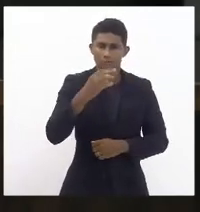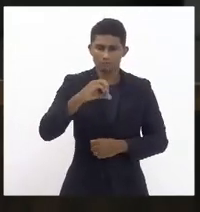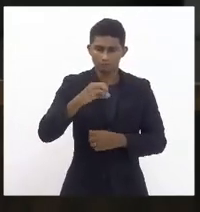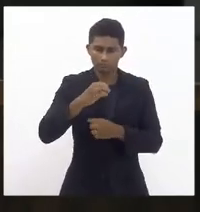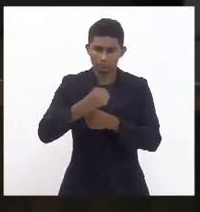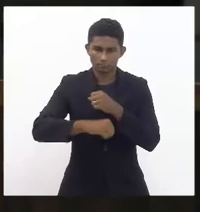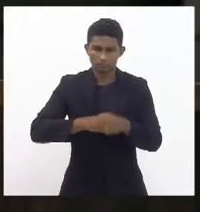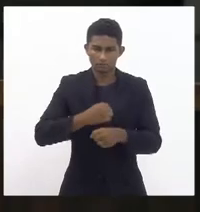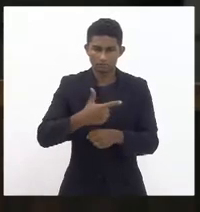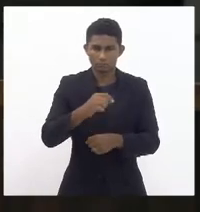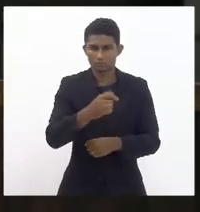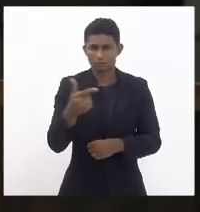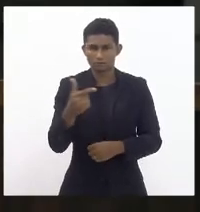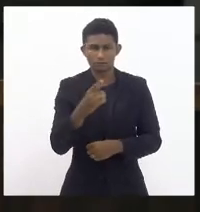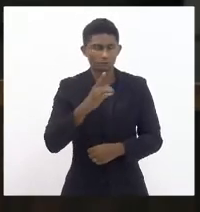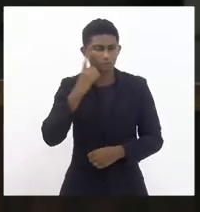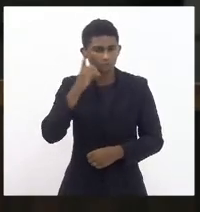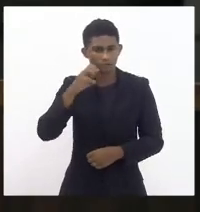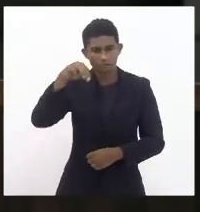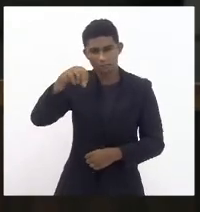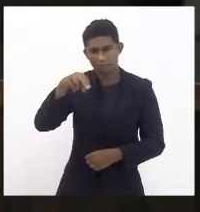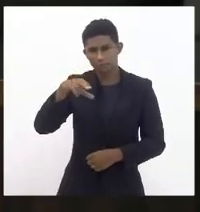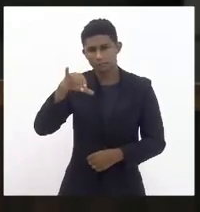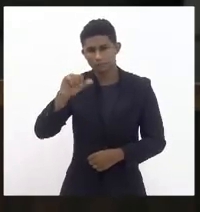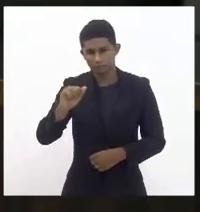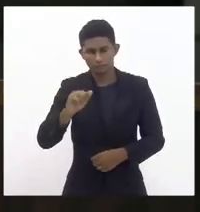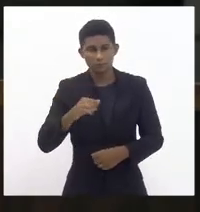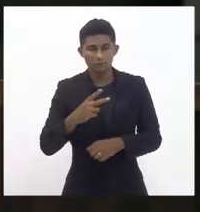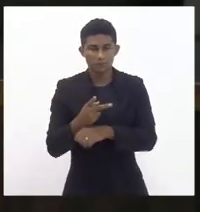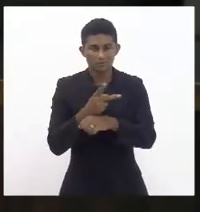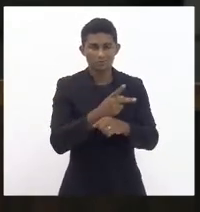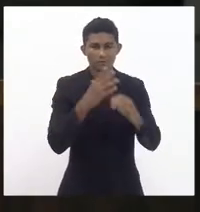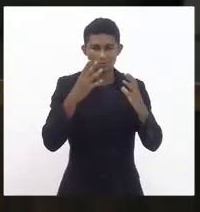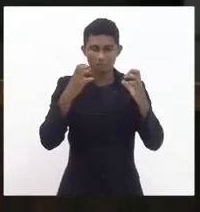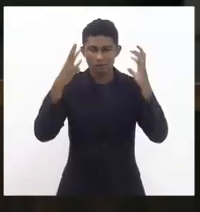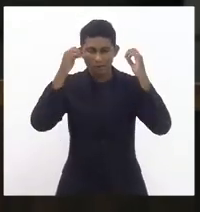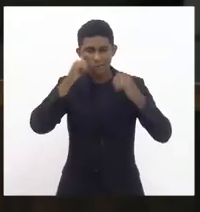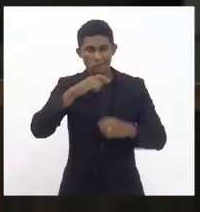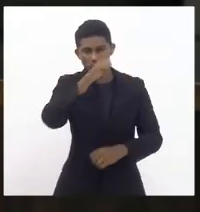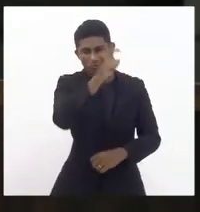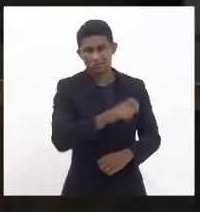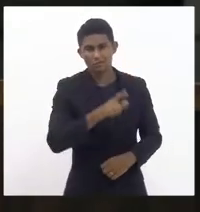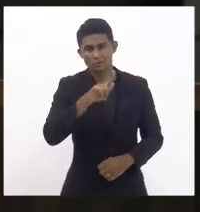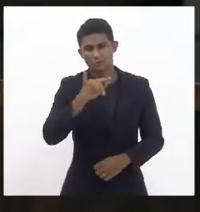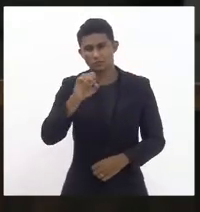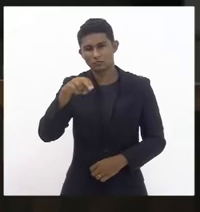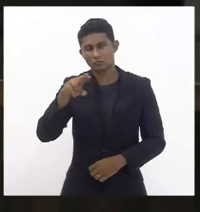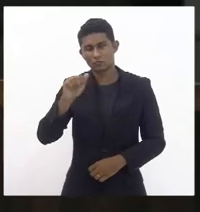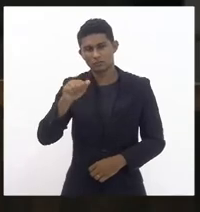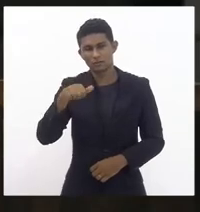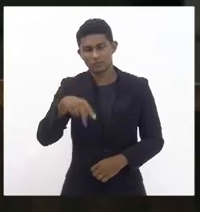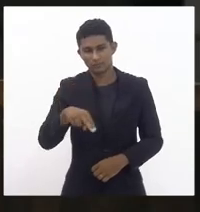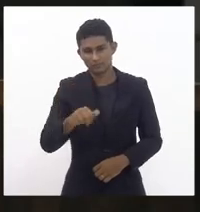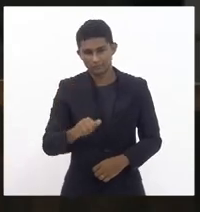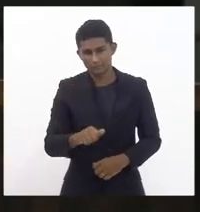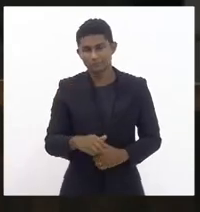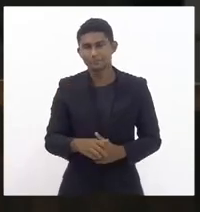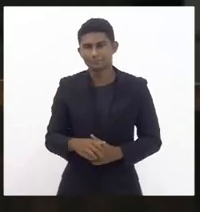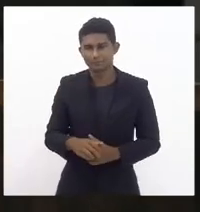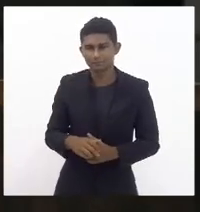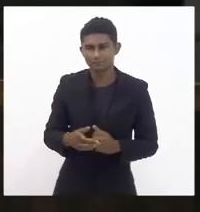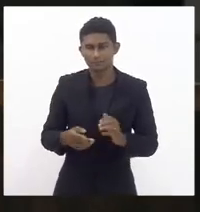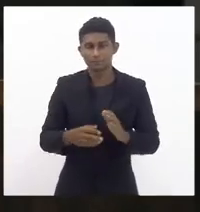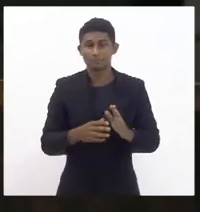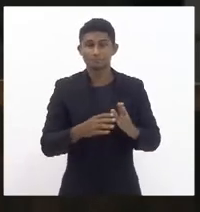de 22 altura da Mônica Francisco concede prêmio a Adriele a Giovana Cardoso da Silva preciso comissão de normas para falar para ela tô